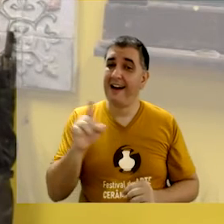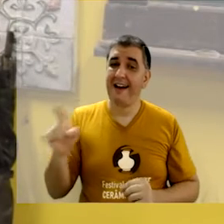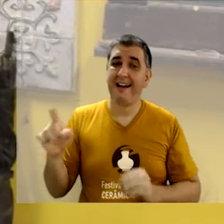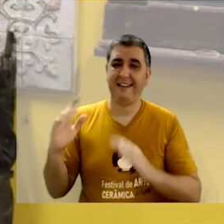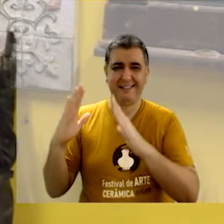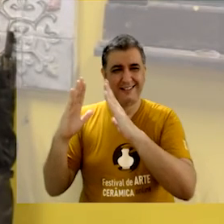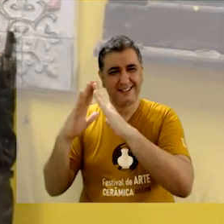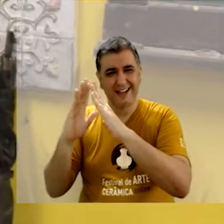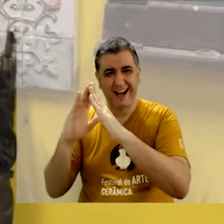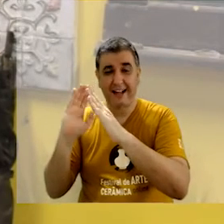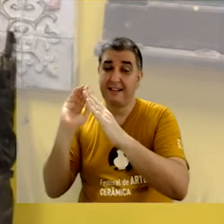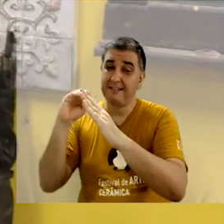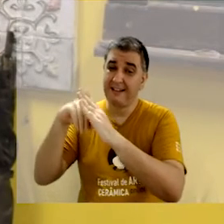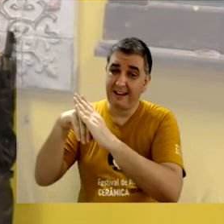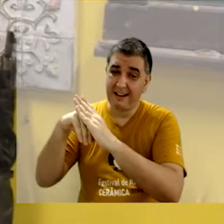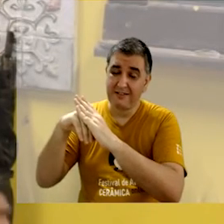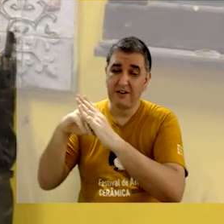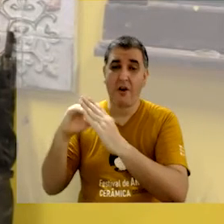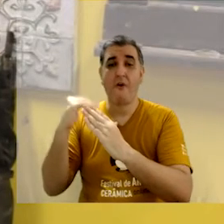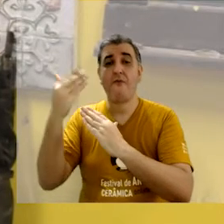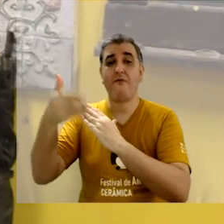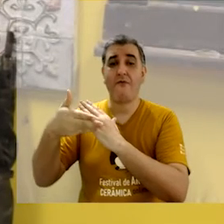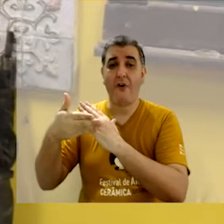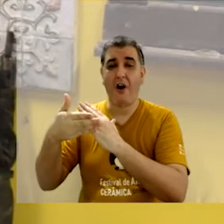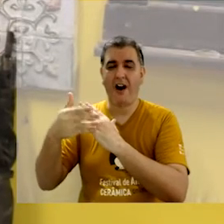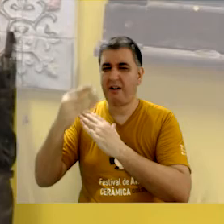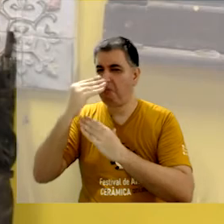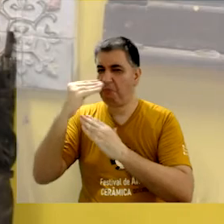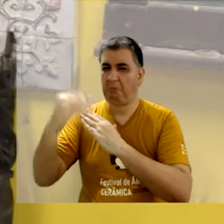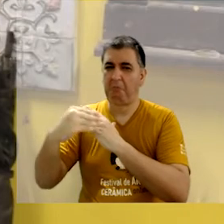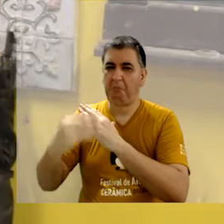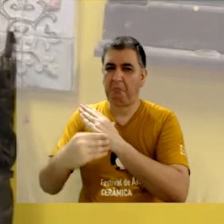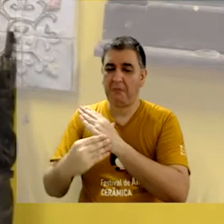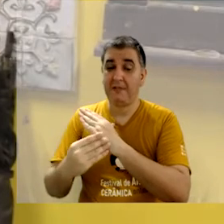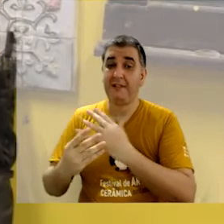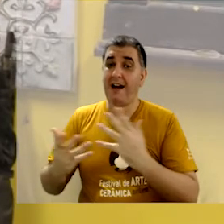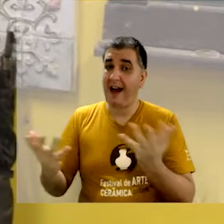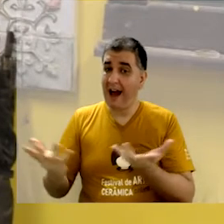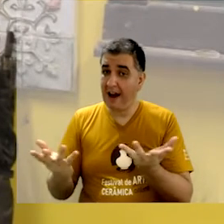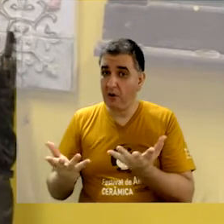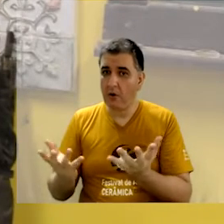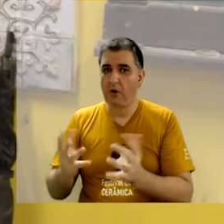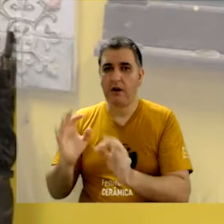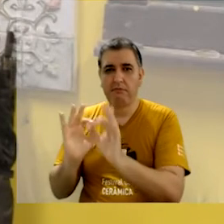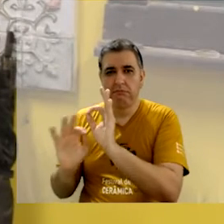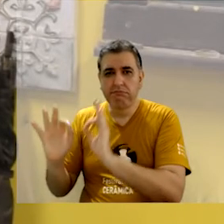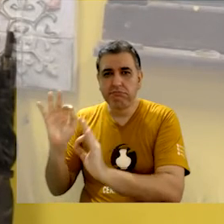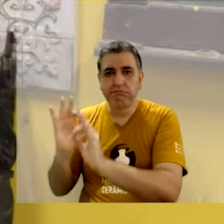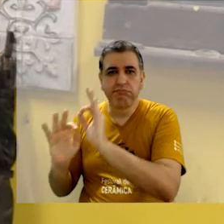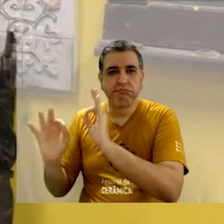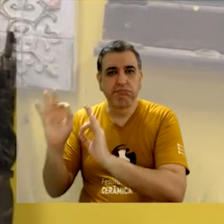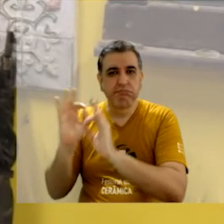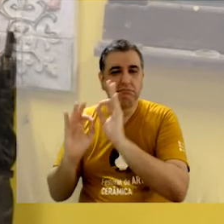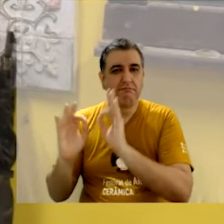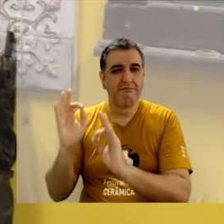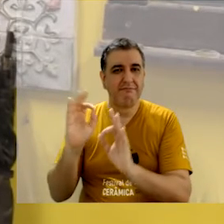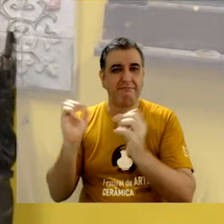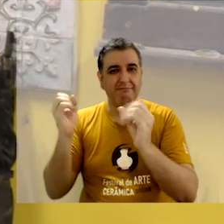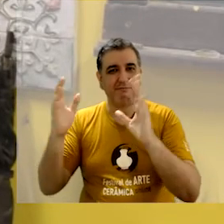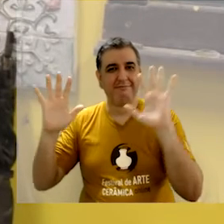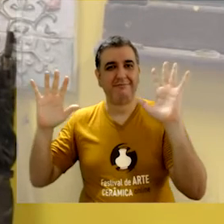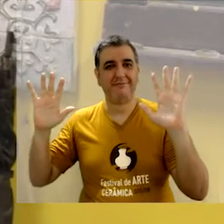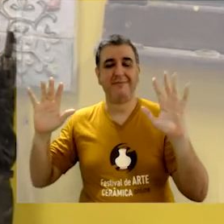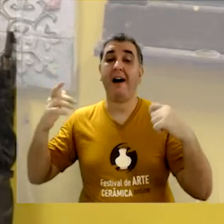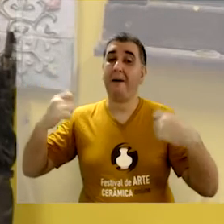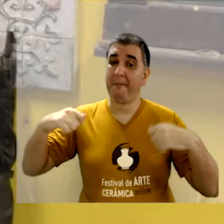que tudo que estava mais escondido, ou dentro das casas, ou do lado de fora, desprezado porque não era uma produção